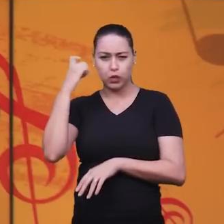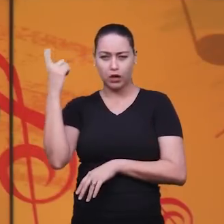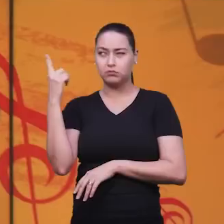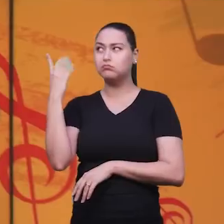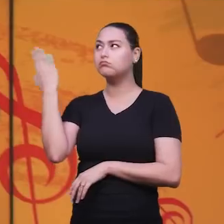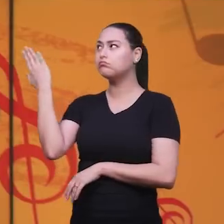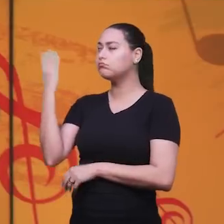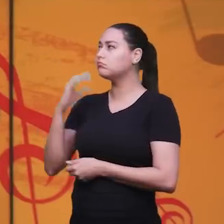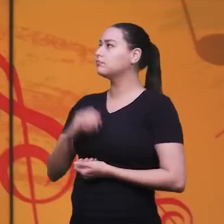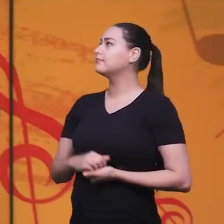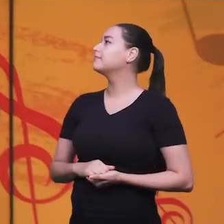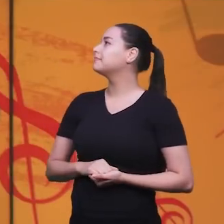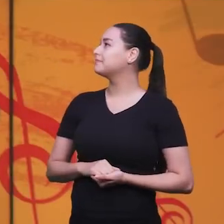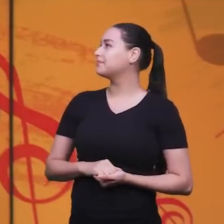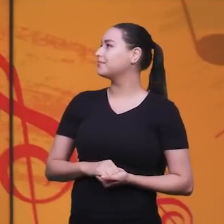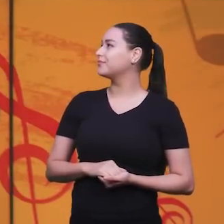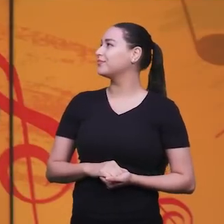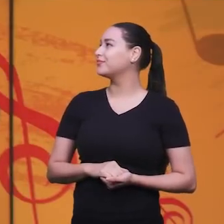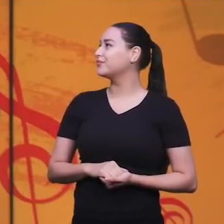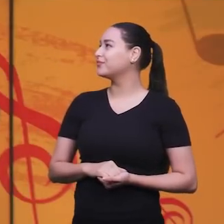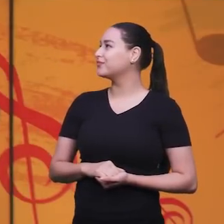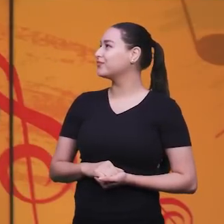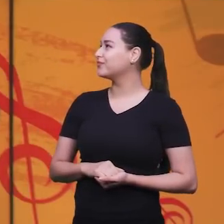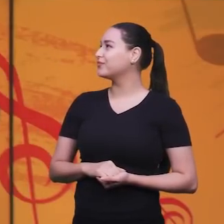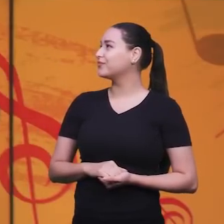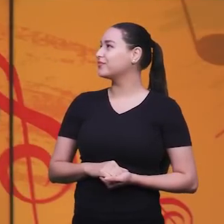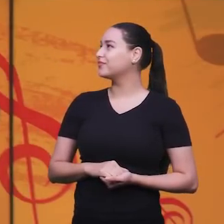grave. Vamos ouvir?